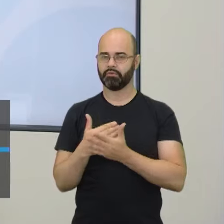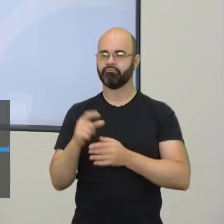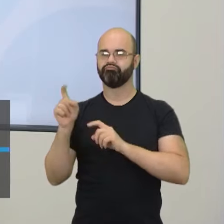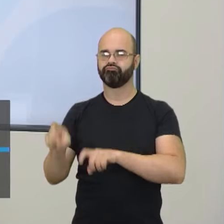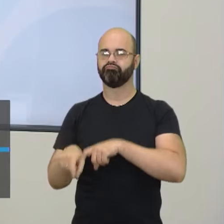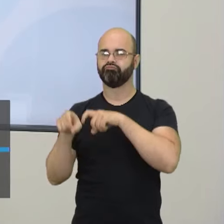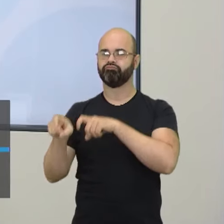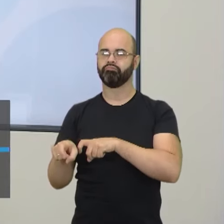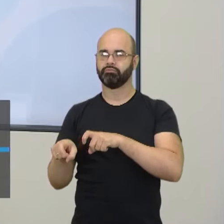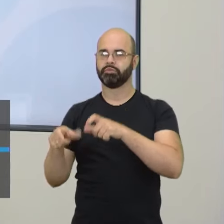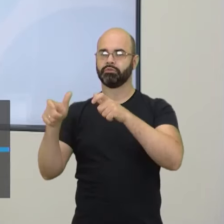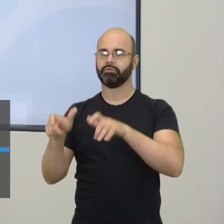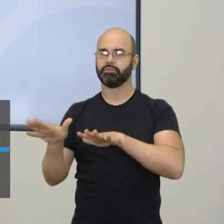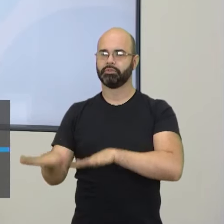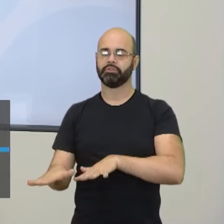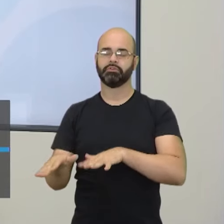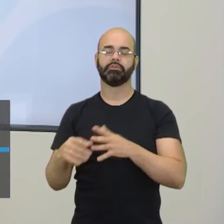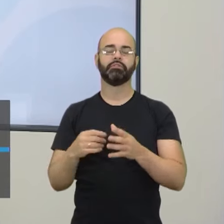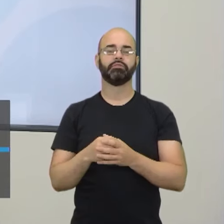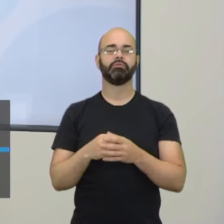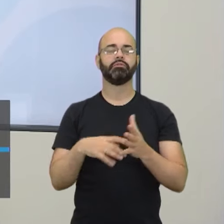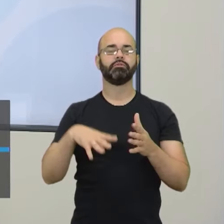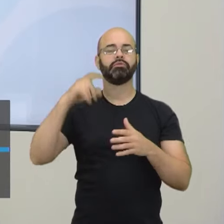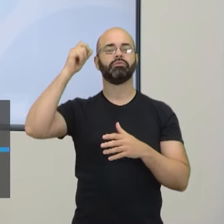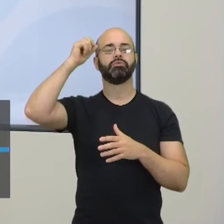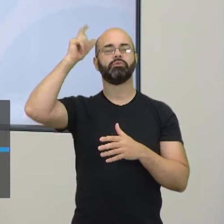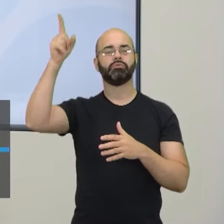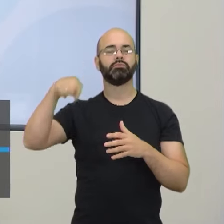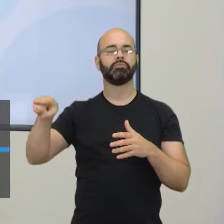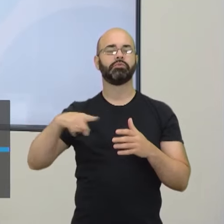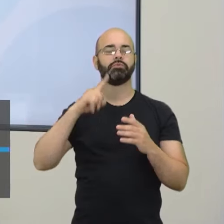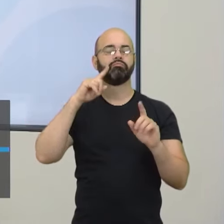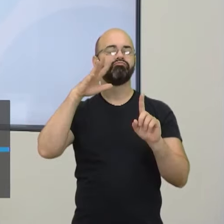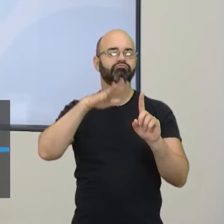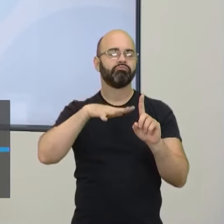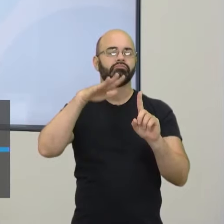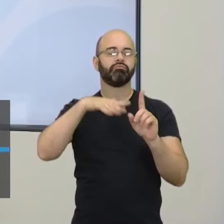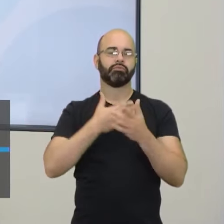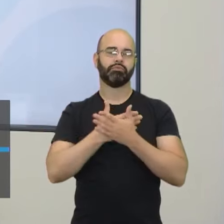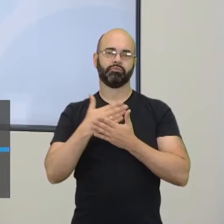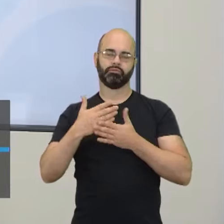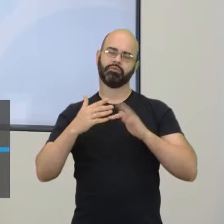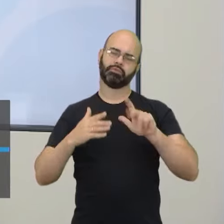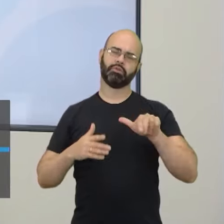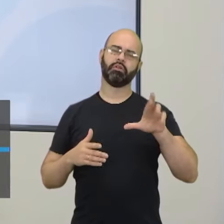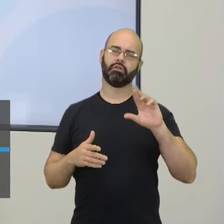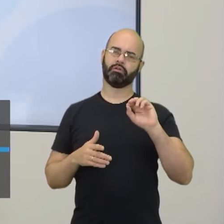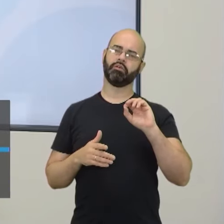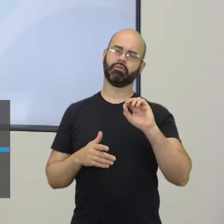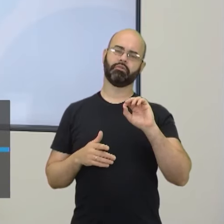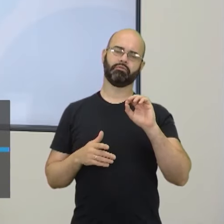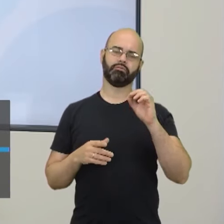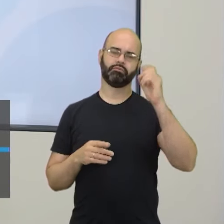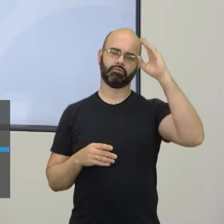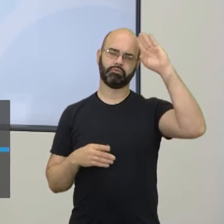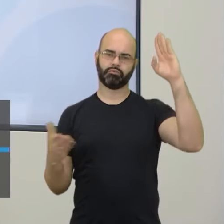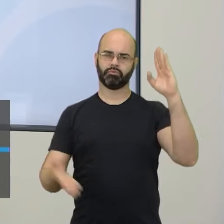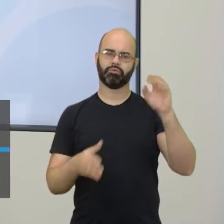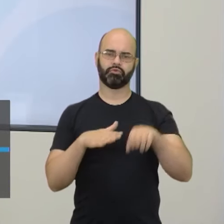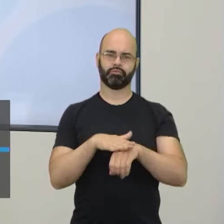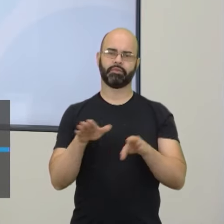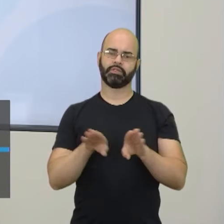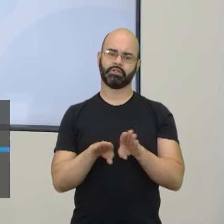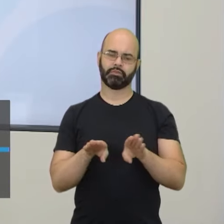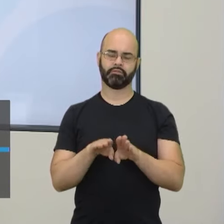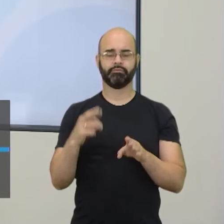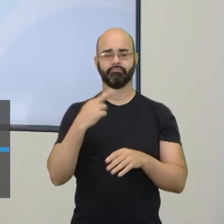vai ser a cultura dos povos, está bem? Mas é claro que a gente vai falar um pouquinho da atualidade, né? Porque a gente vai